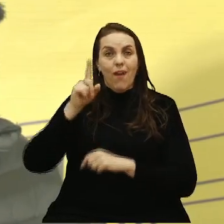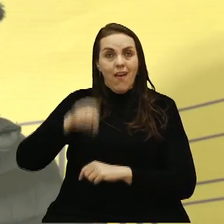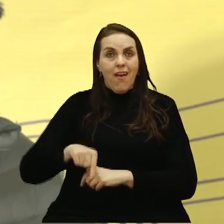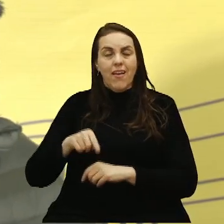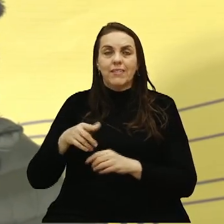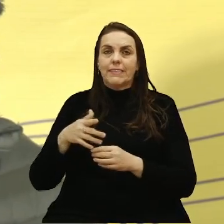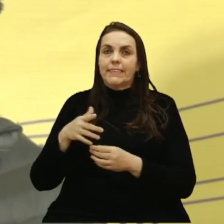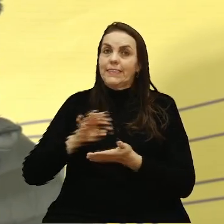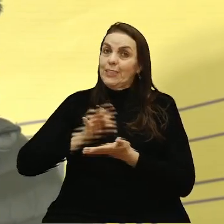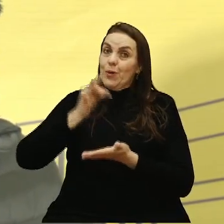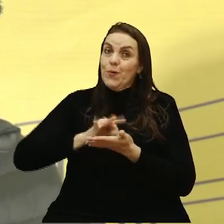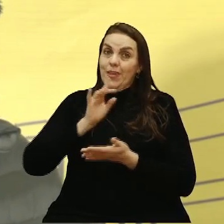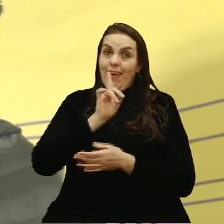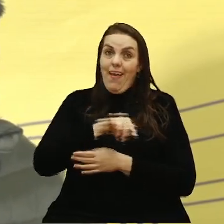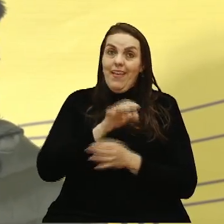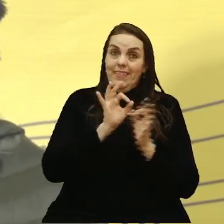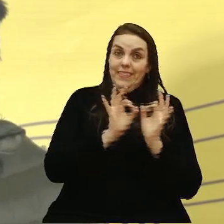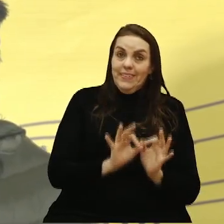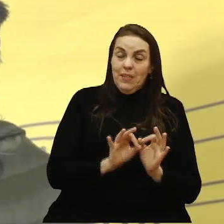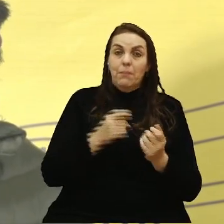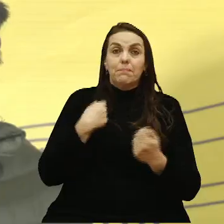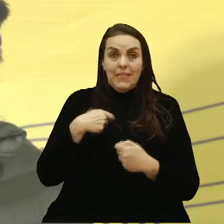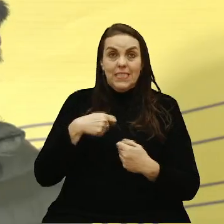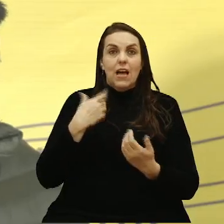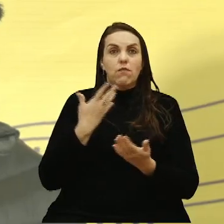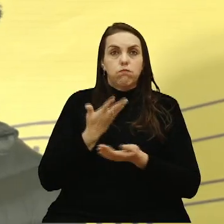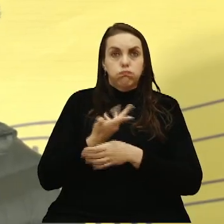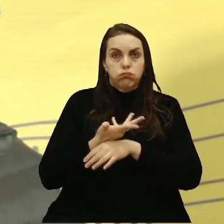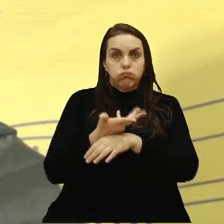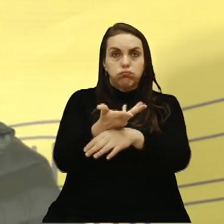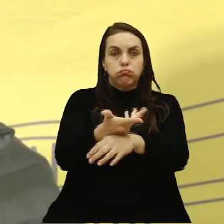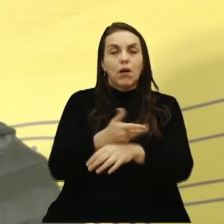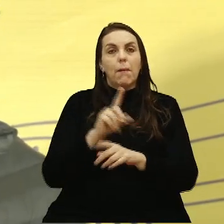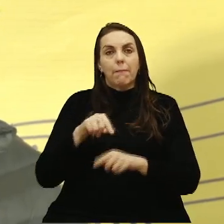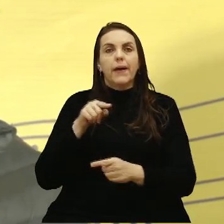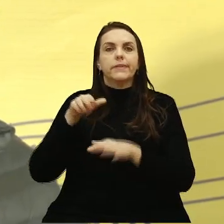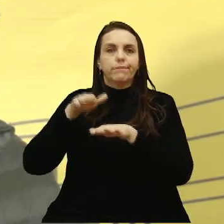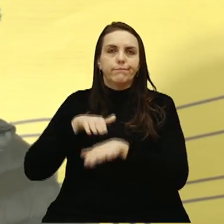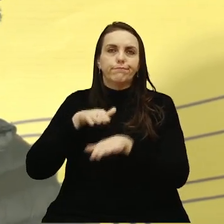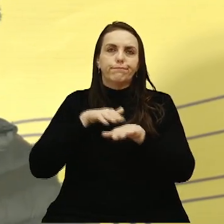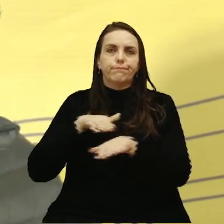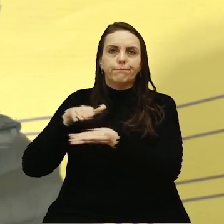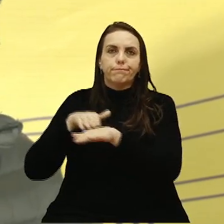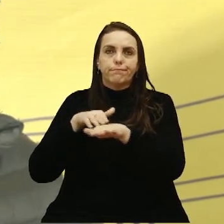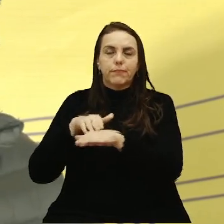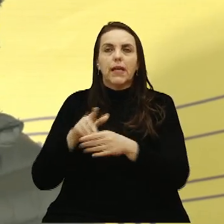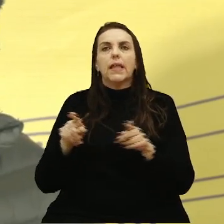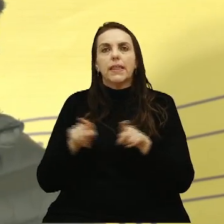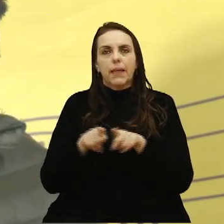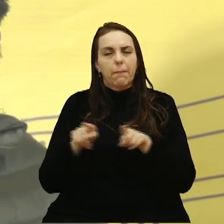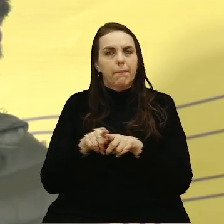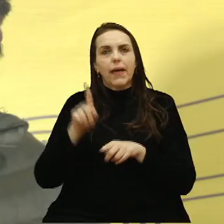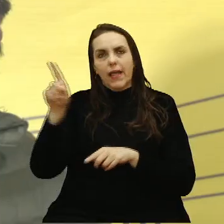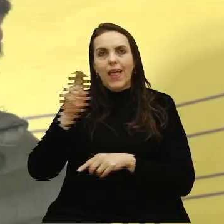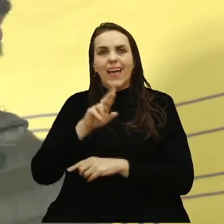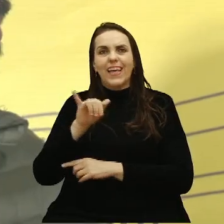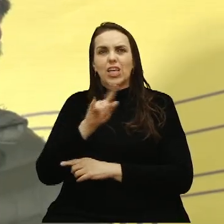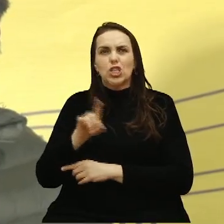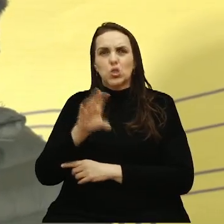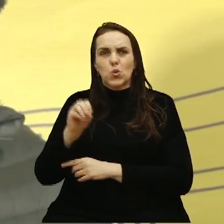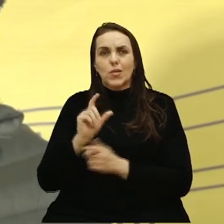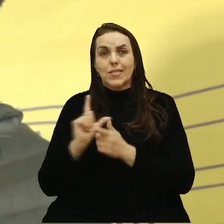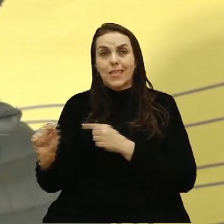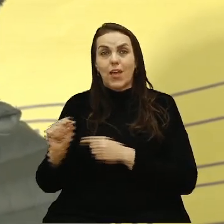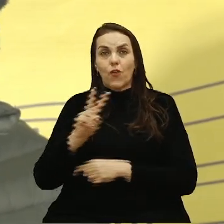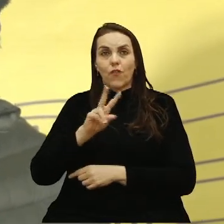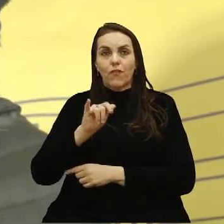teoria, não é o que acontece na prática, na teoria precisava ser uma via de fluxo rápido, né? E no caso do Desvio Risso também, a saída ali do Vila Amélia é um ponto